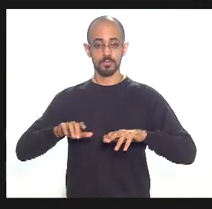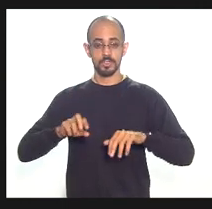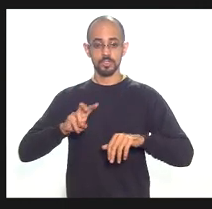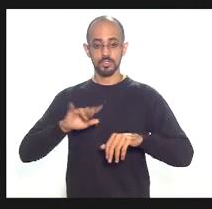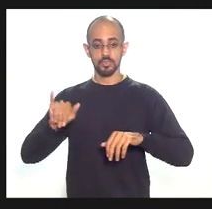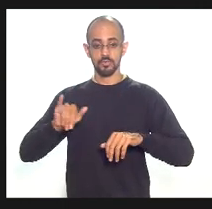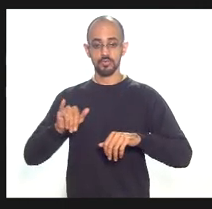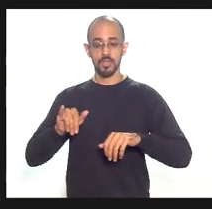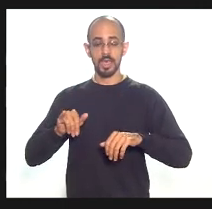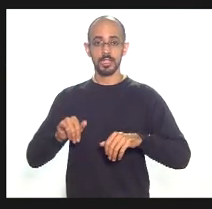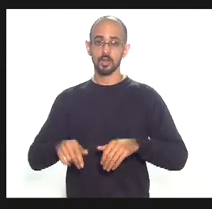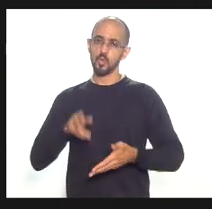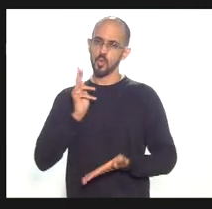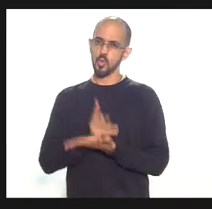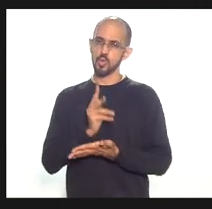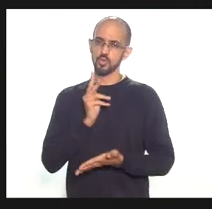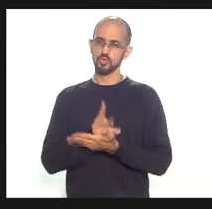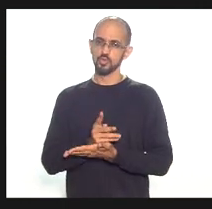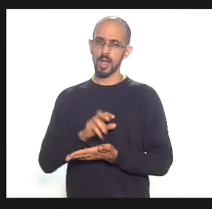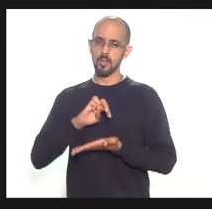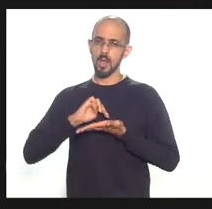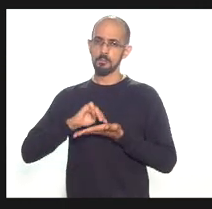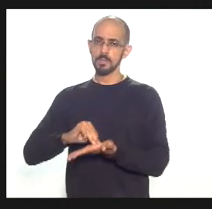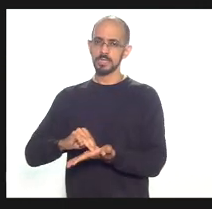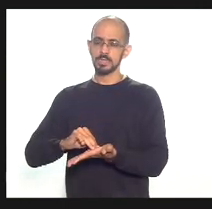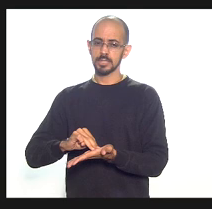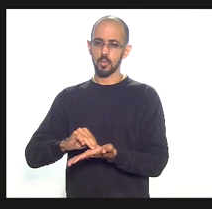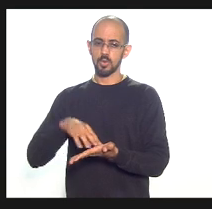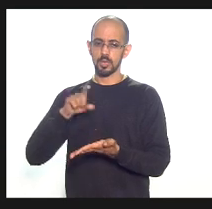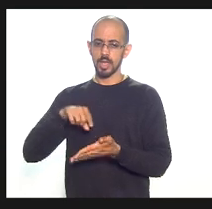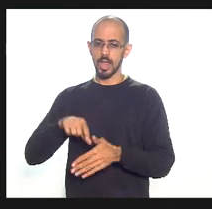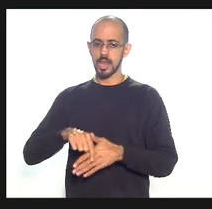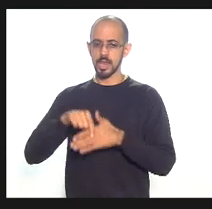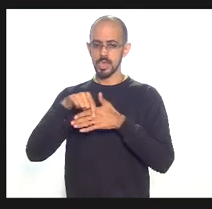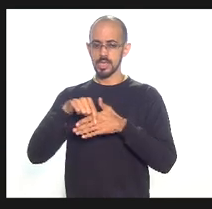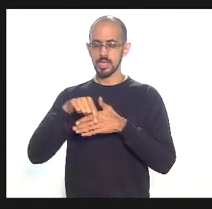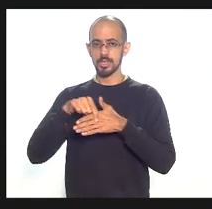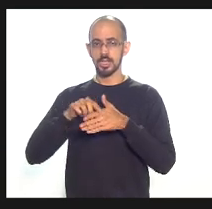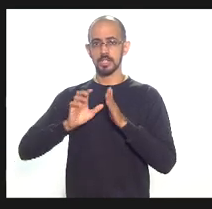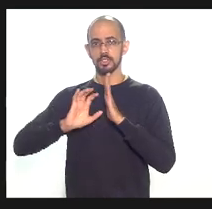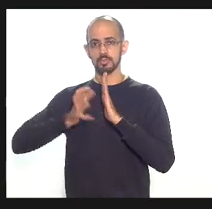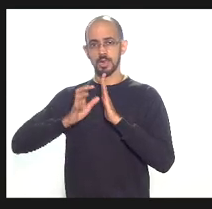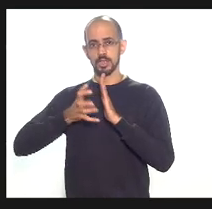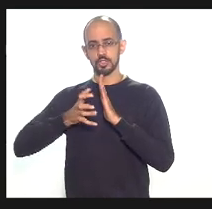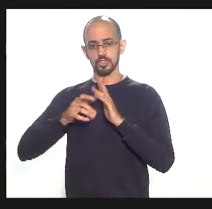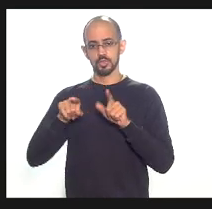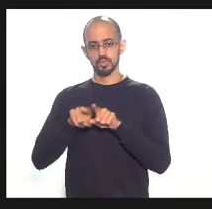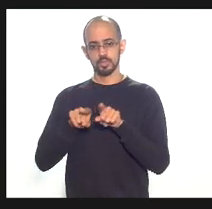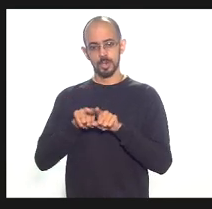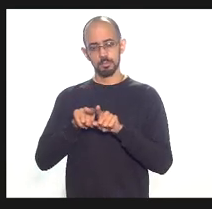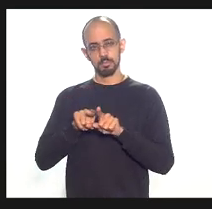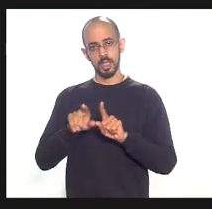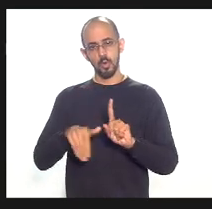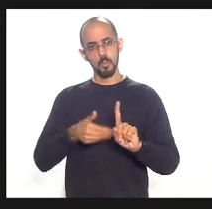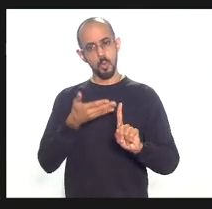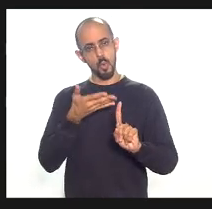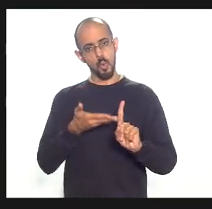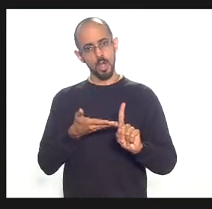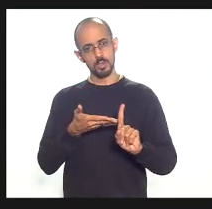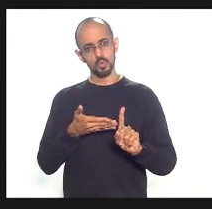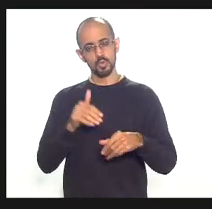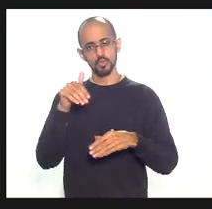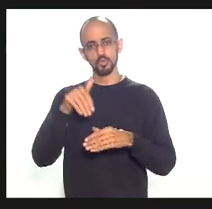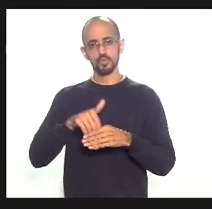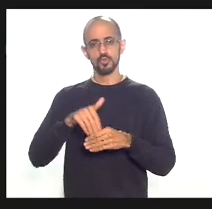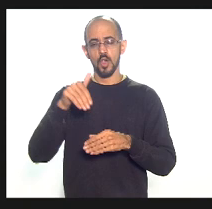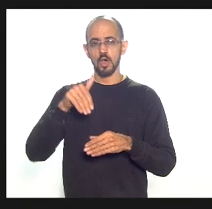chamados aqui na Assembleia Legislativa como líder de partido e como honradores dos votos